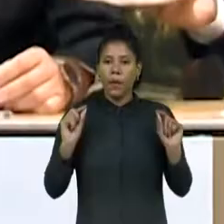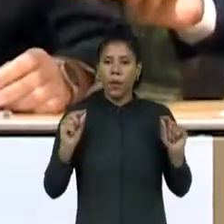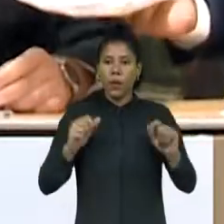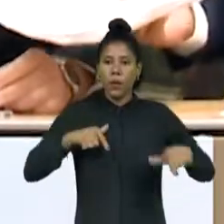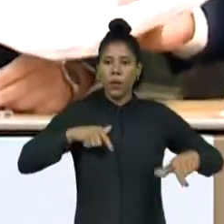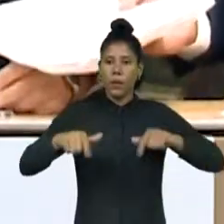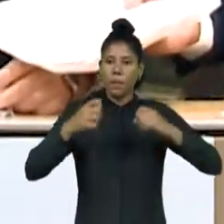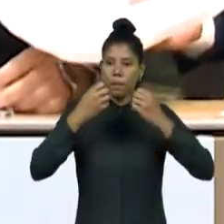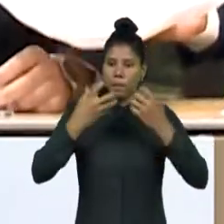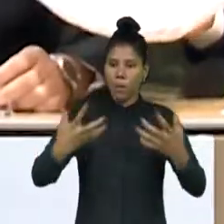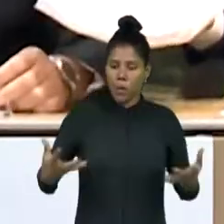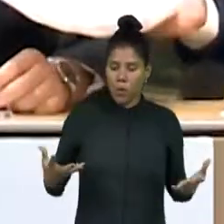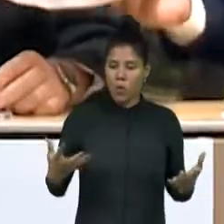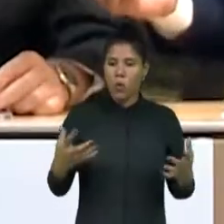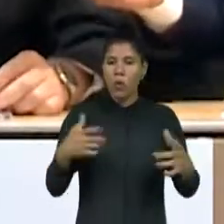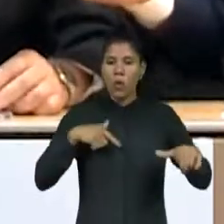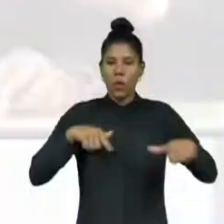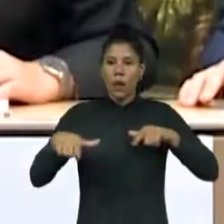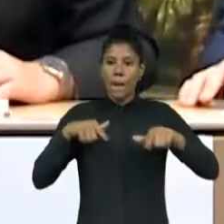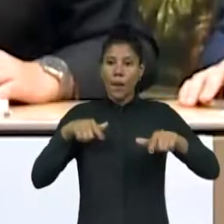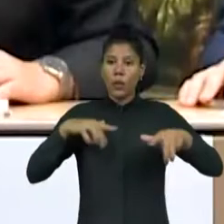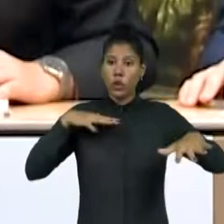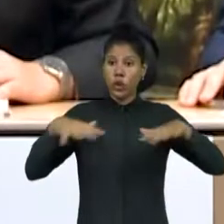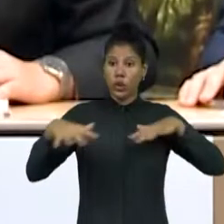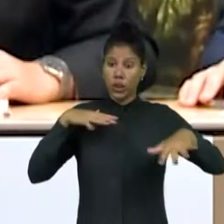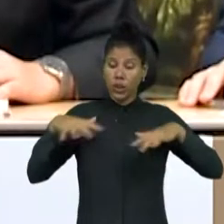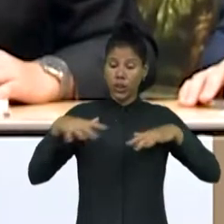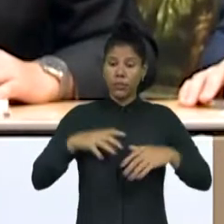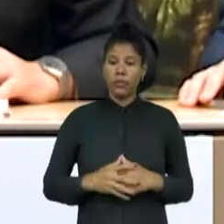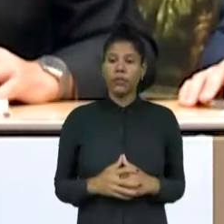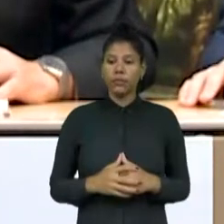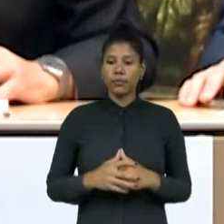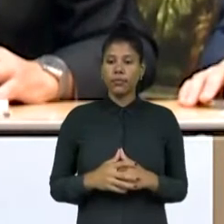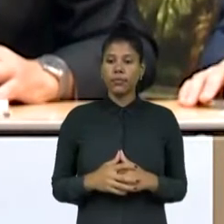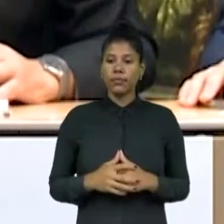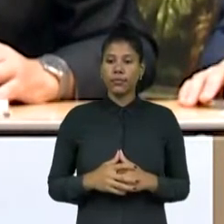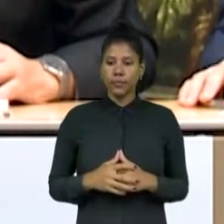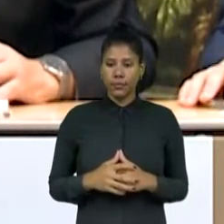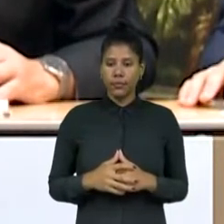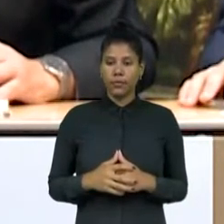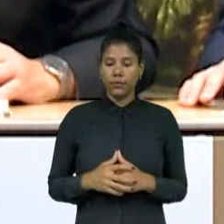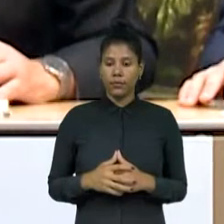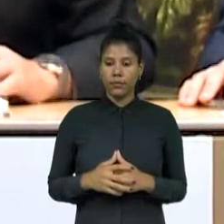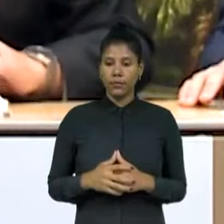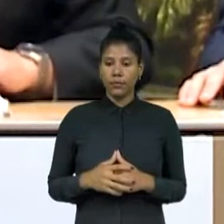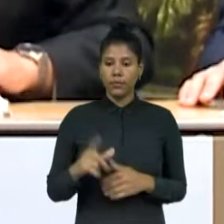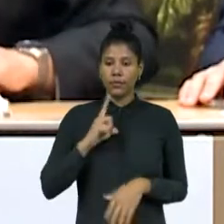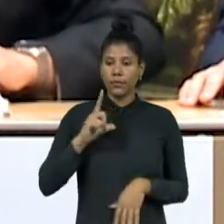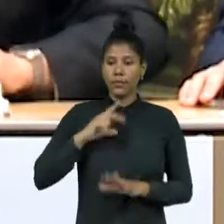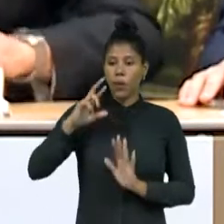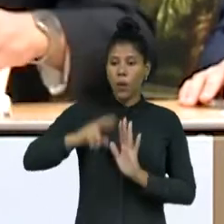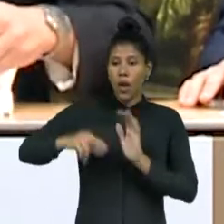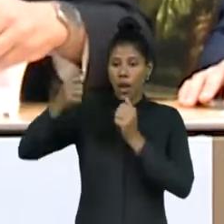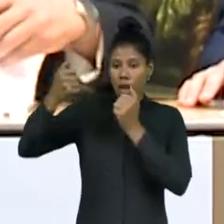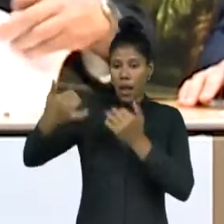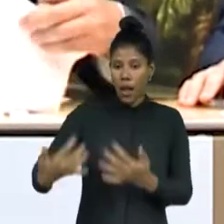atualizado, um trabalho mais dinâmico, um trabalho consensuado em um relatório final